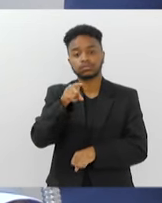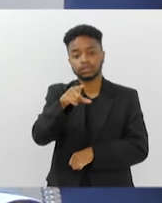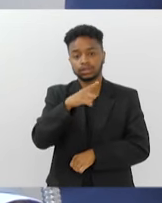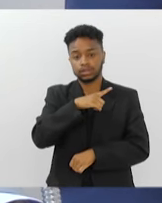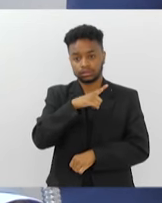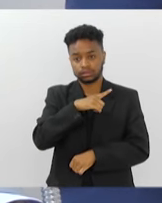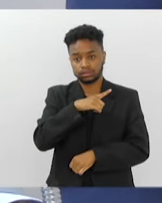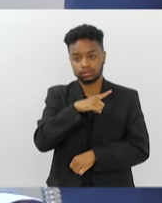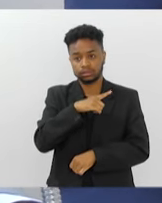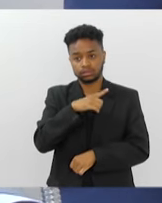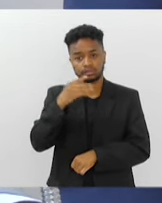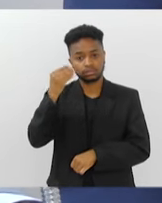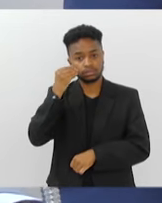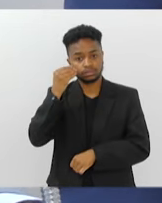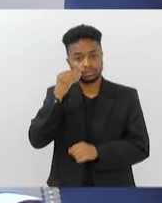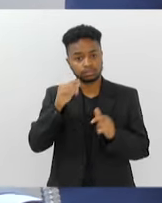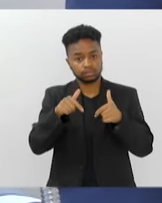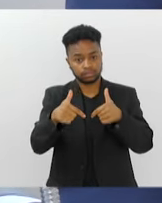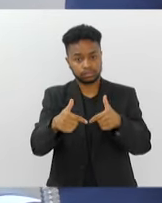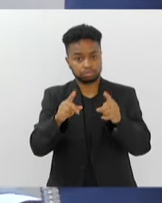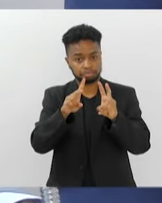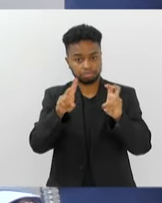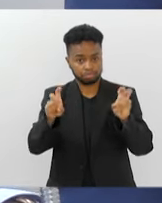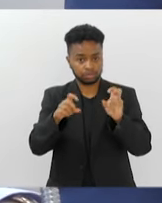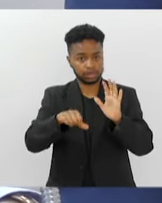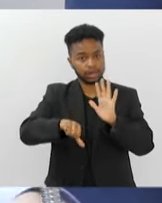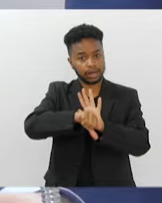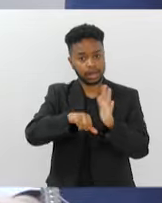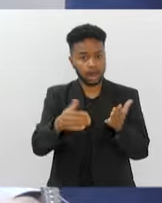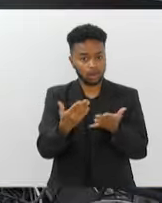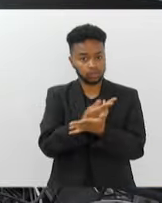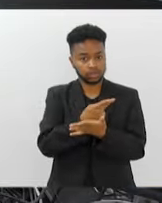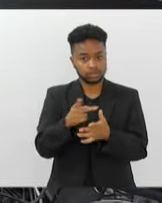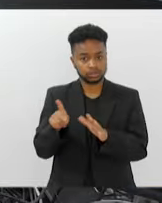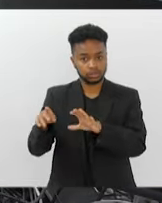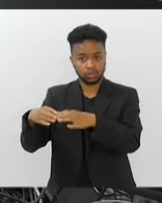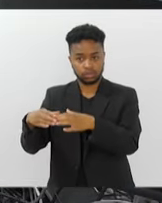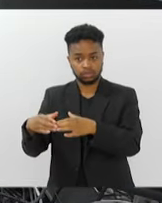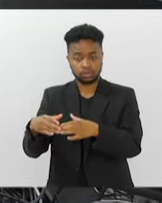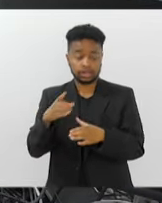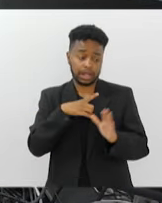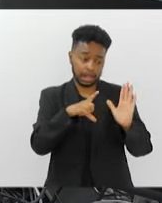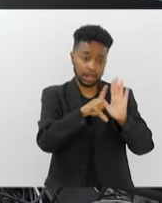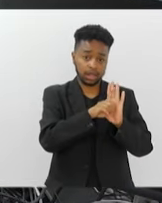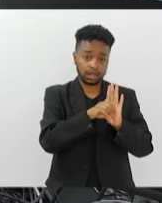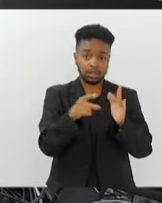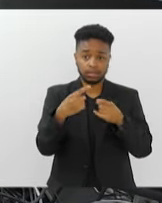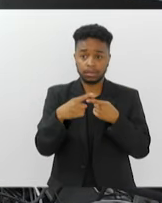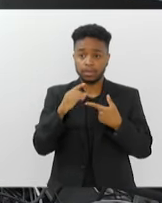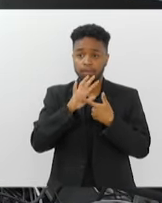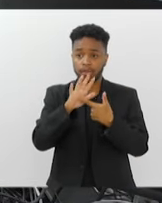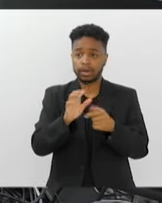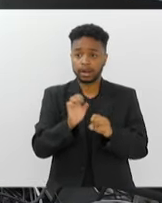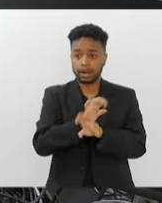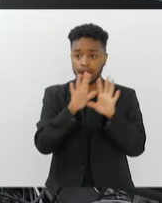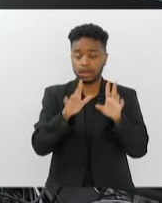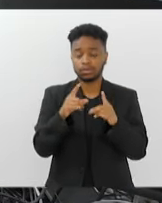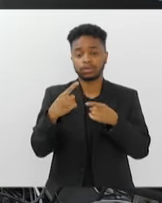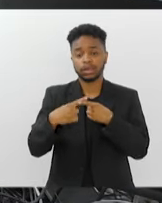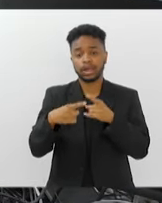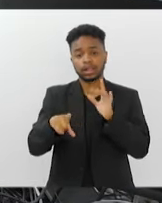tem para aplicar sobre esse crime que tá cometendo os organizadores a lei a lei é Clara nesse aspecto a lei de proteção